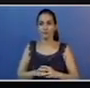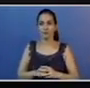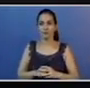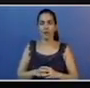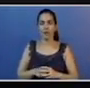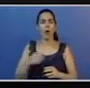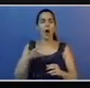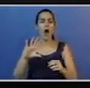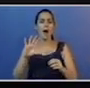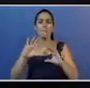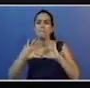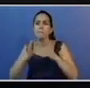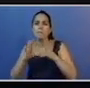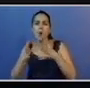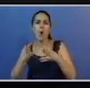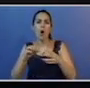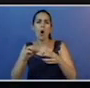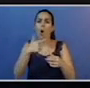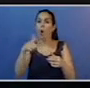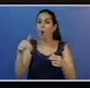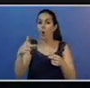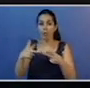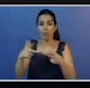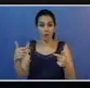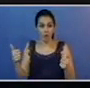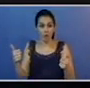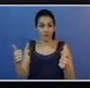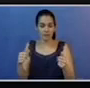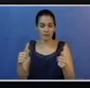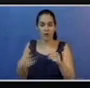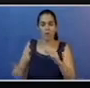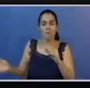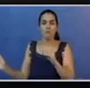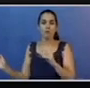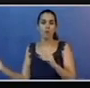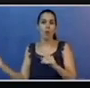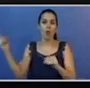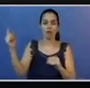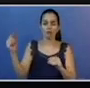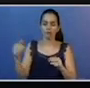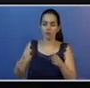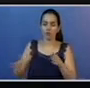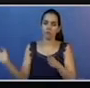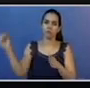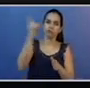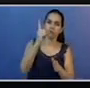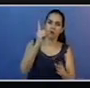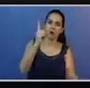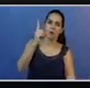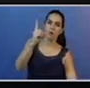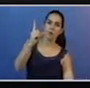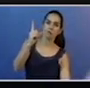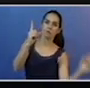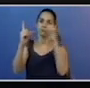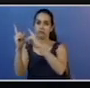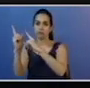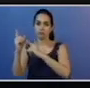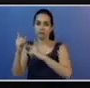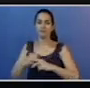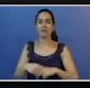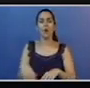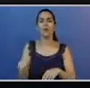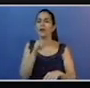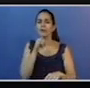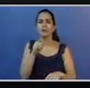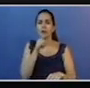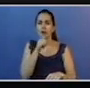de um outro objeto em direção à quadra adversária, quando os oponentes não podem devolvê-la da mesma forma, né? Como exemplo desse tipo de